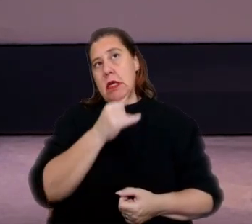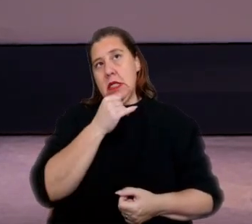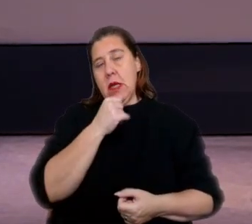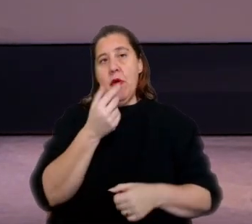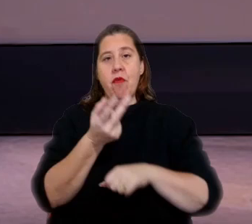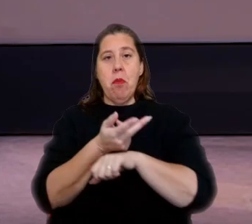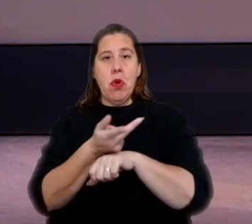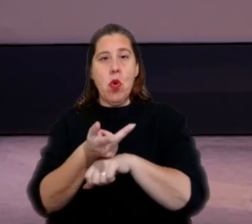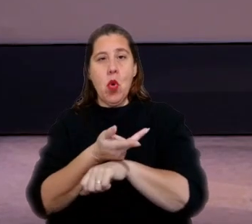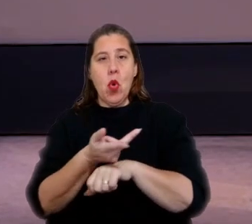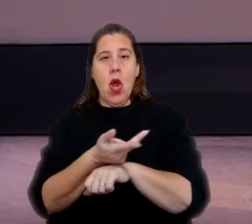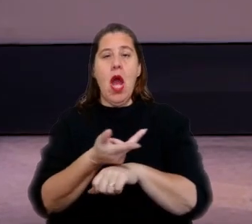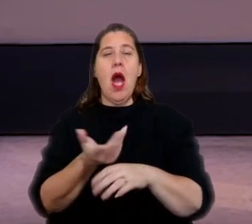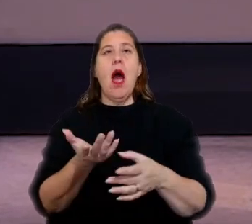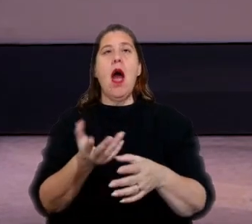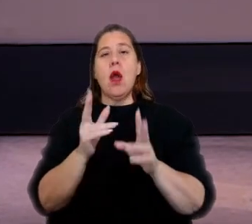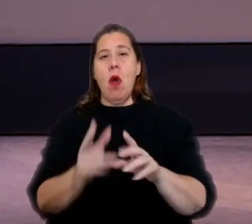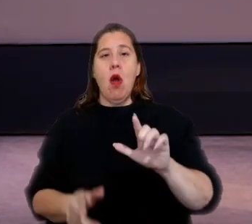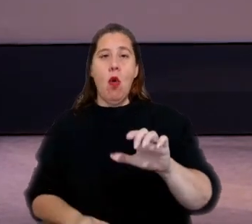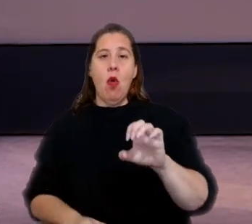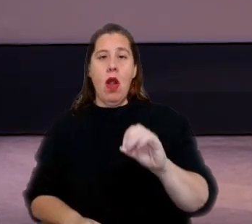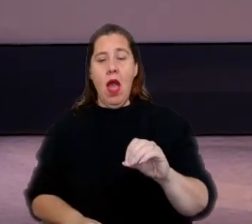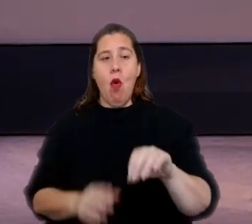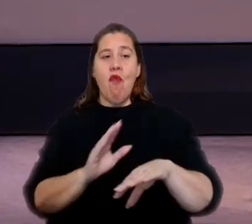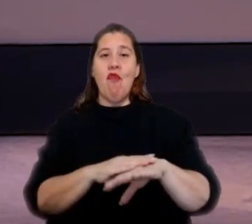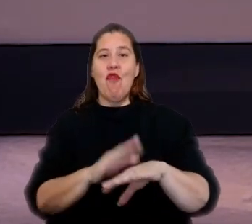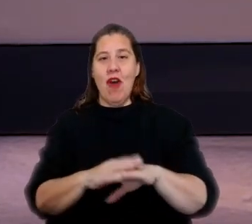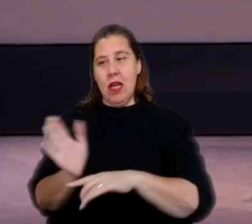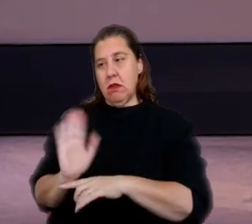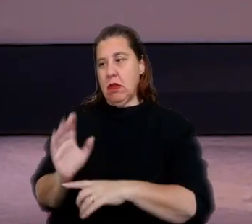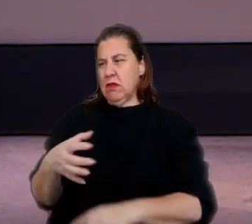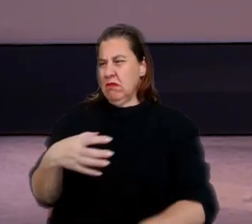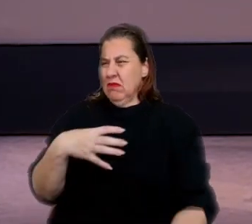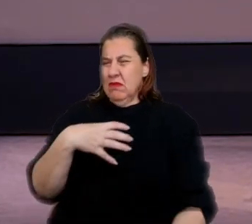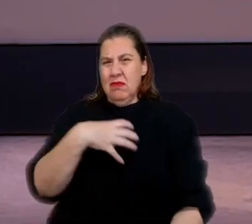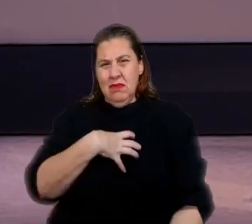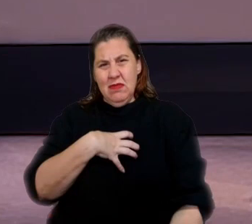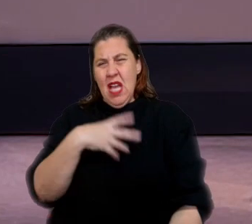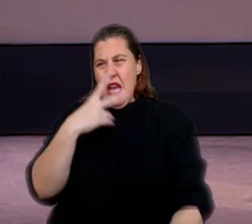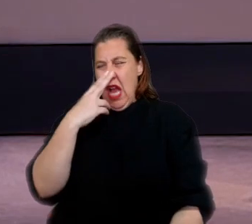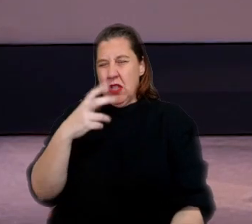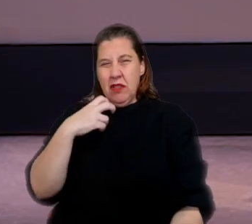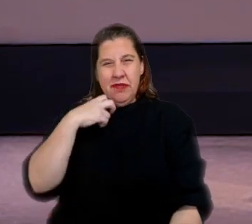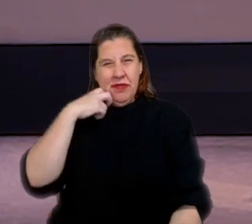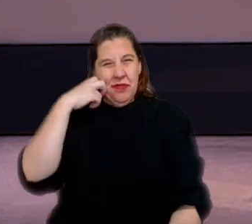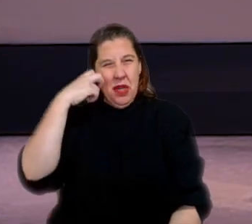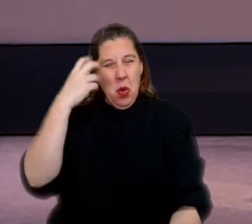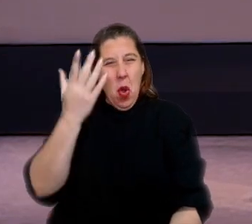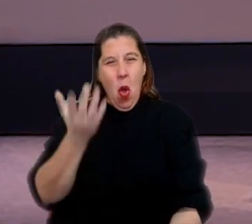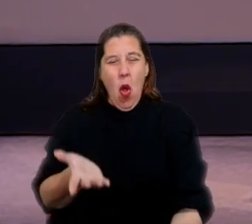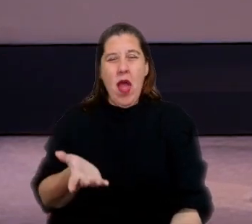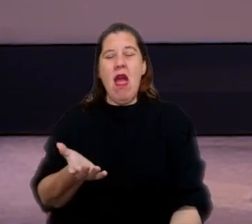alguma coisa como, né, o Léo faz no filme, ele vai ali, ele se incomoda, ele, acho que ele fica